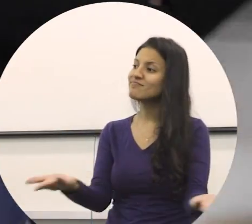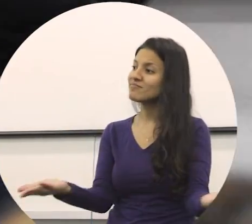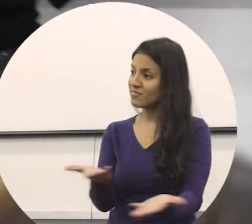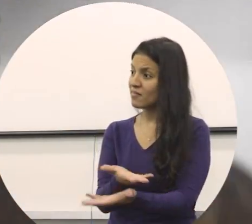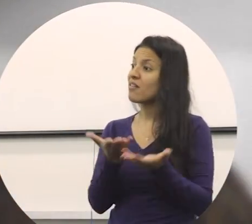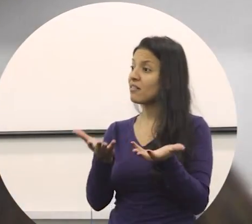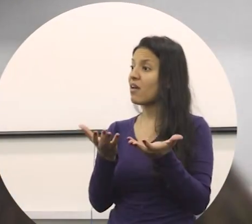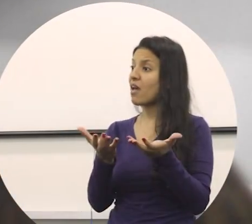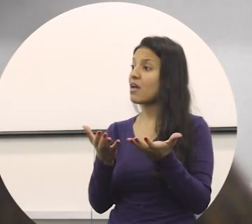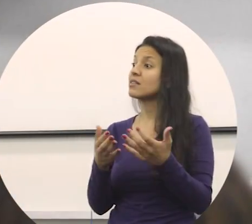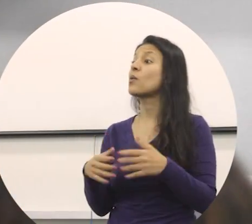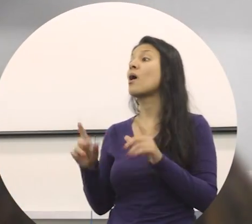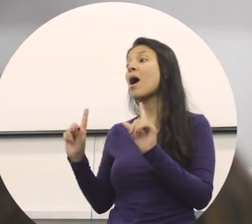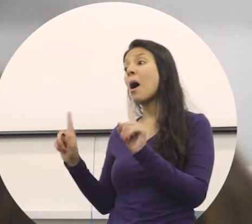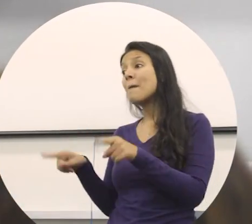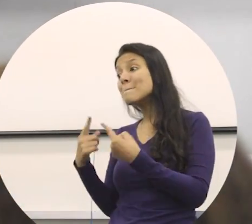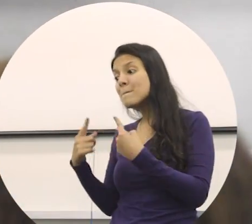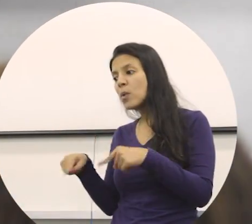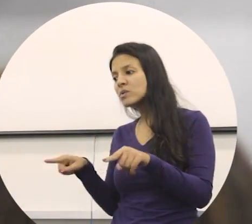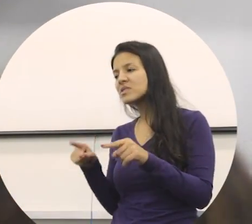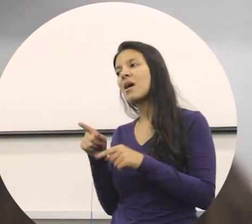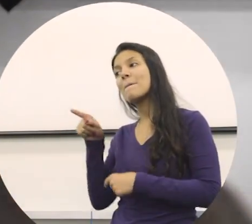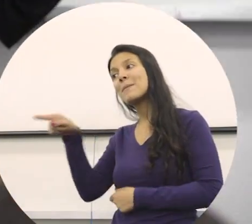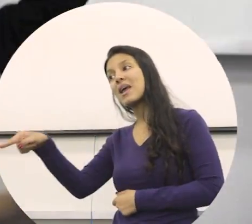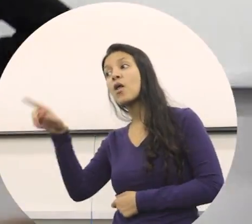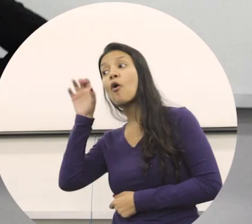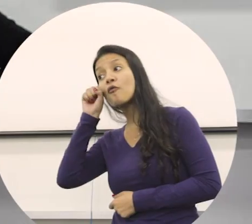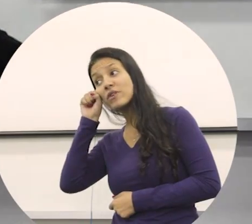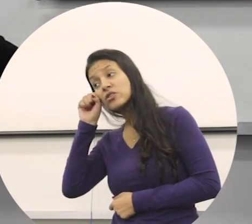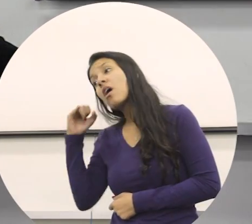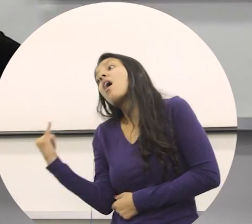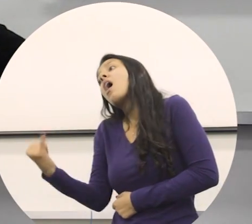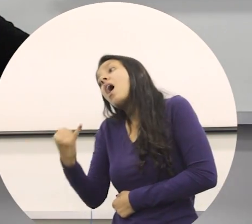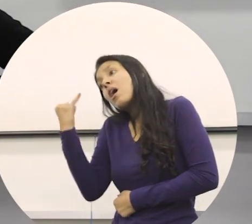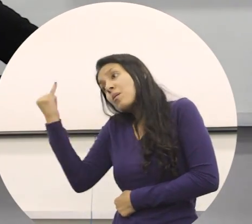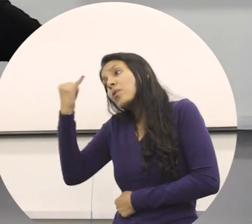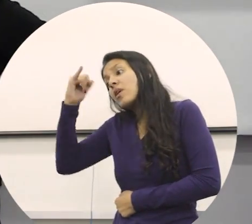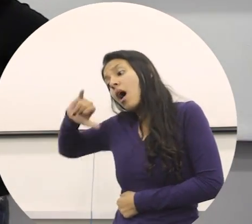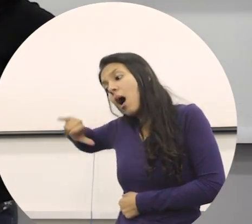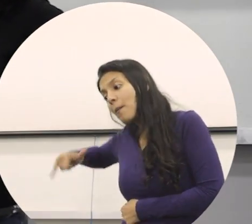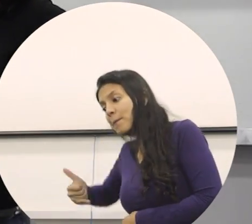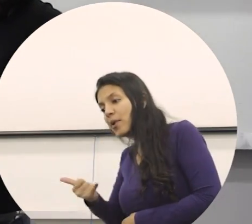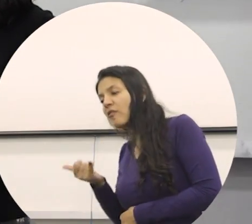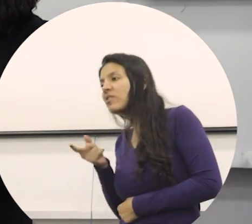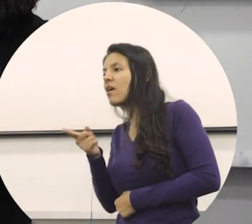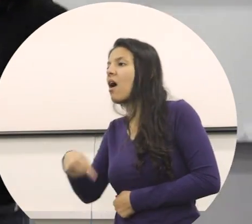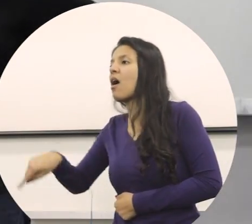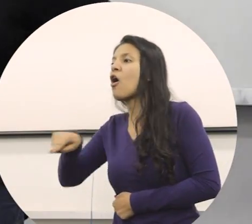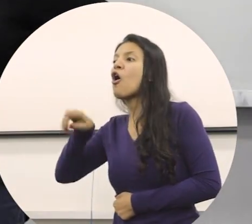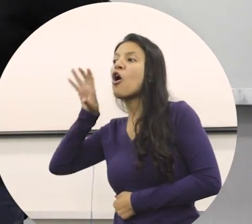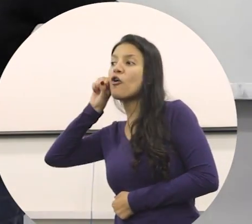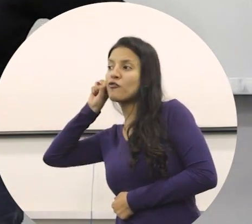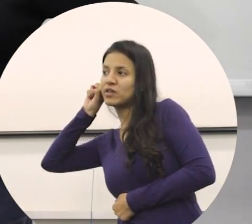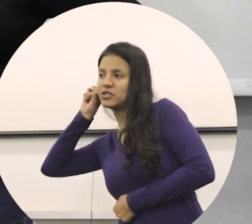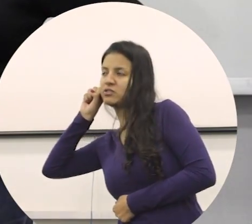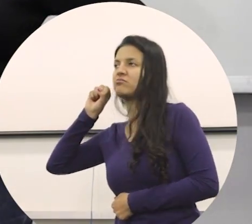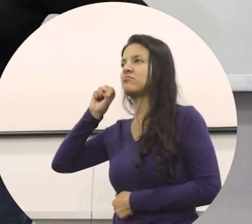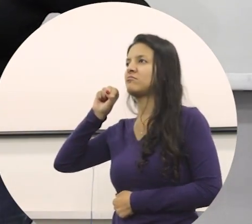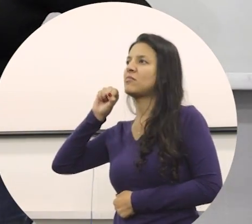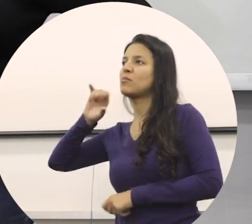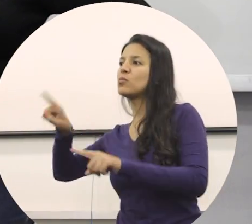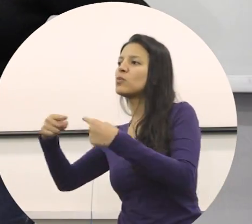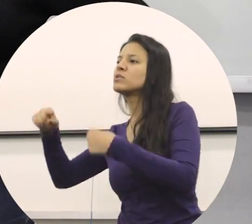E a música para o ouvinte é muito importante, é um canal que eles têm, né, que eles utilizam muitas vezes para